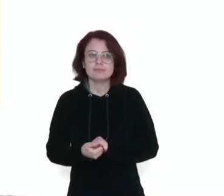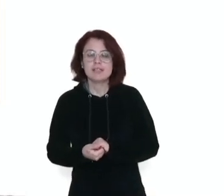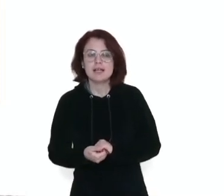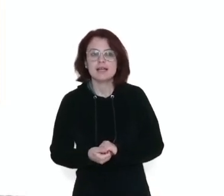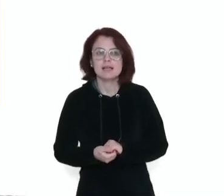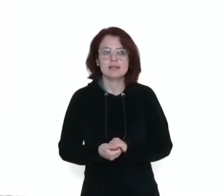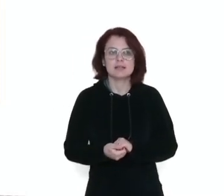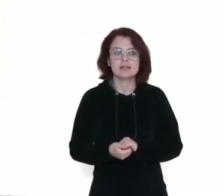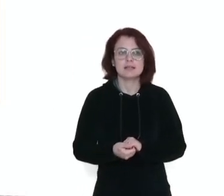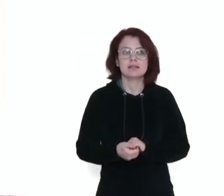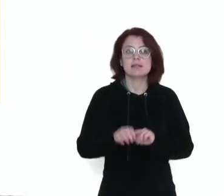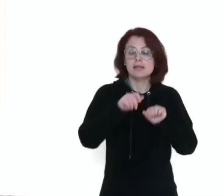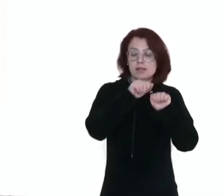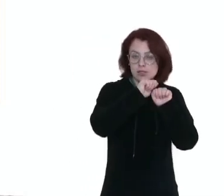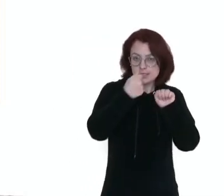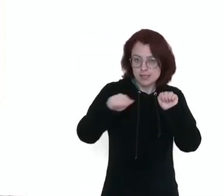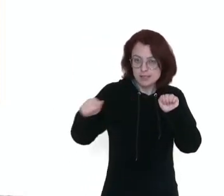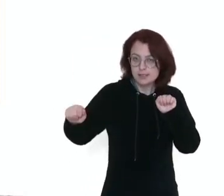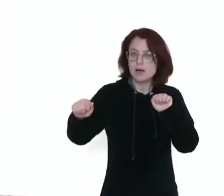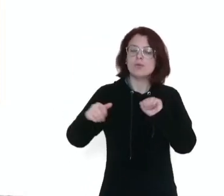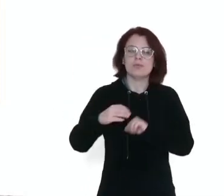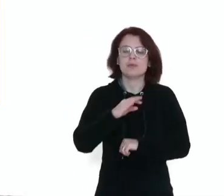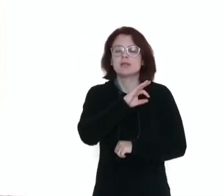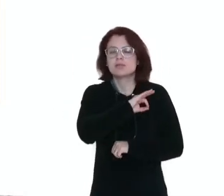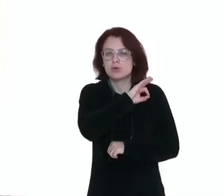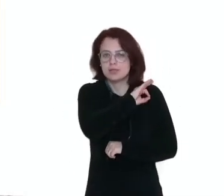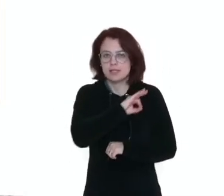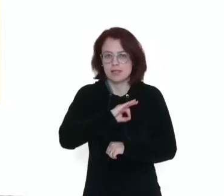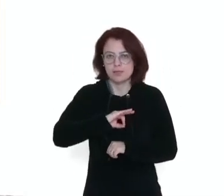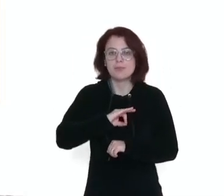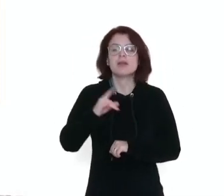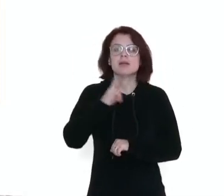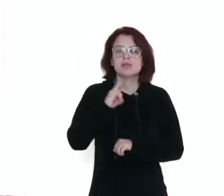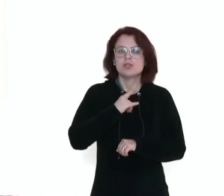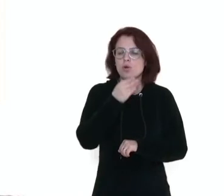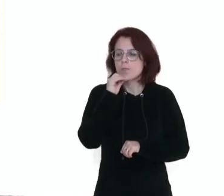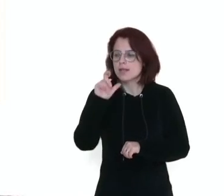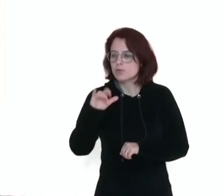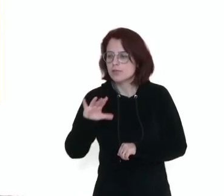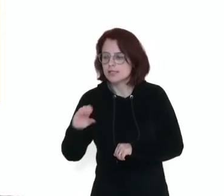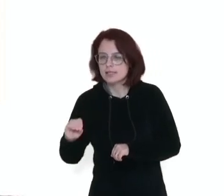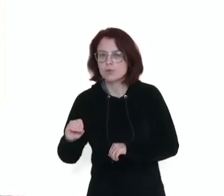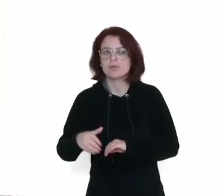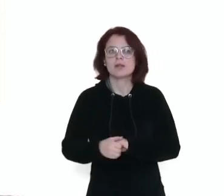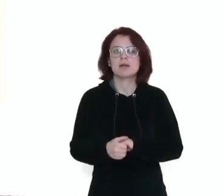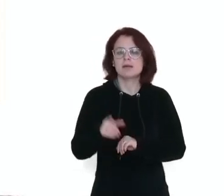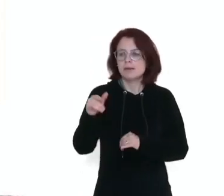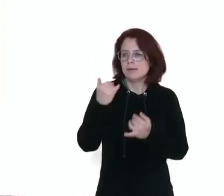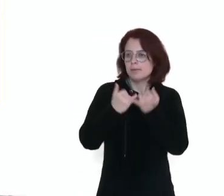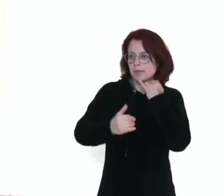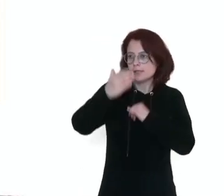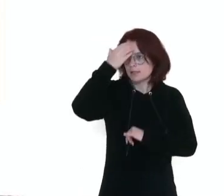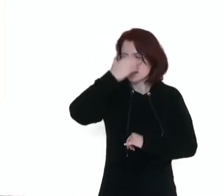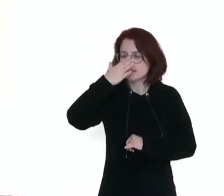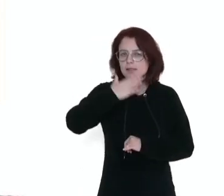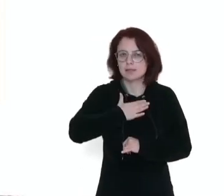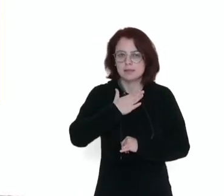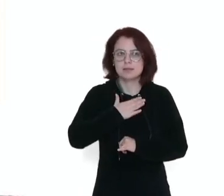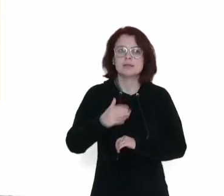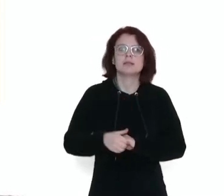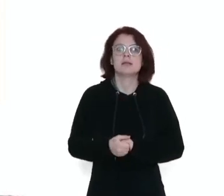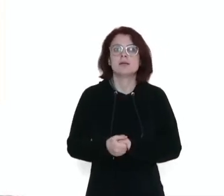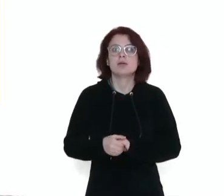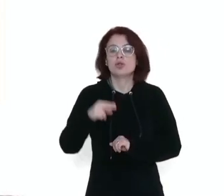na associação de escoteiros havia um chamado Luizinho, que era a minha cara, cuspida e escarrada.